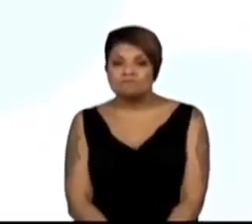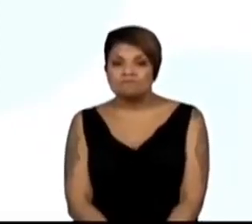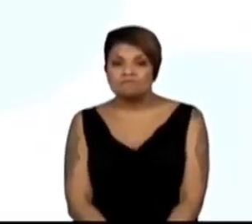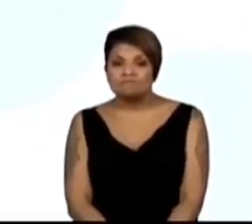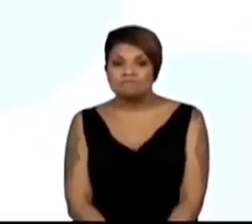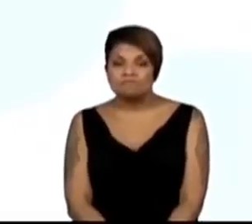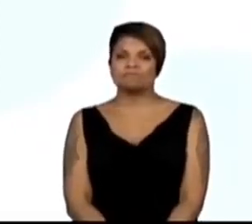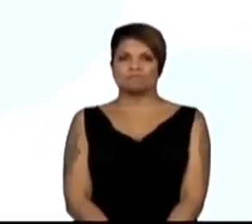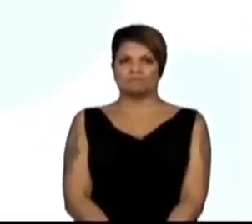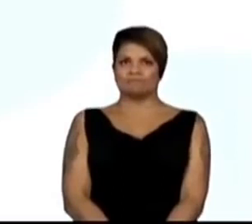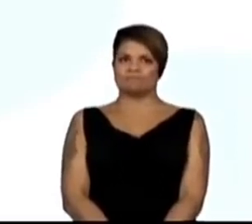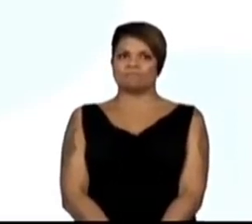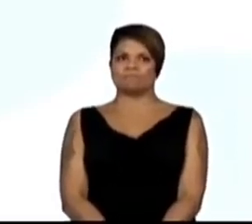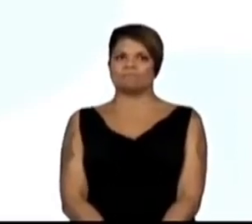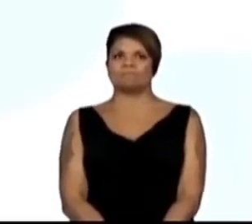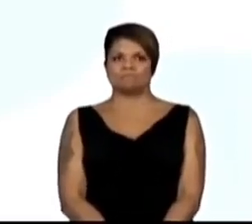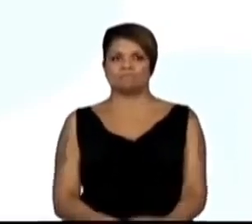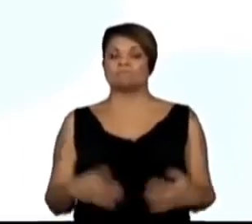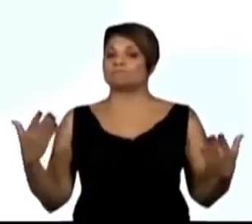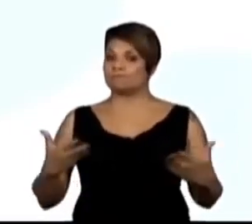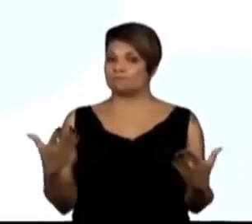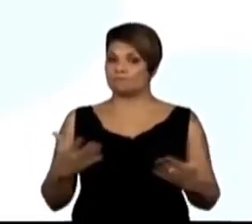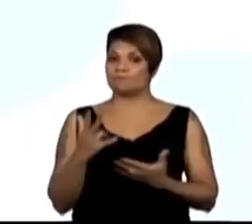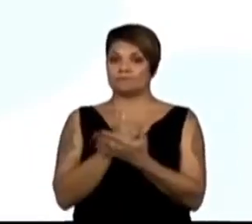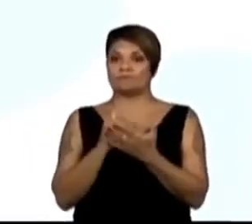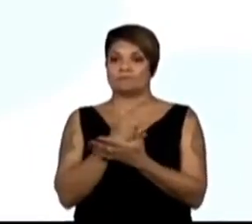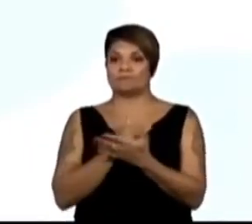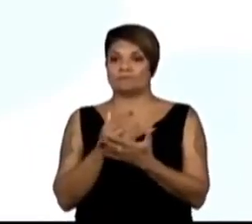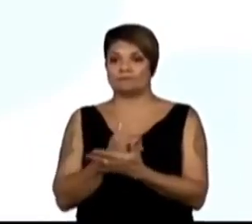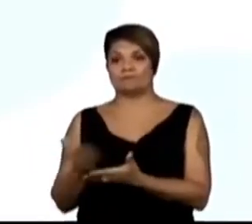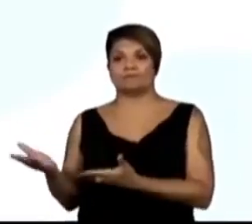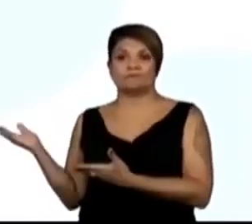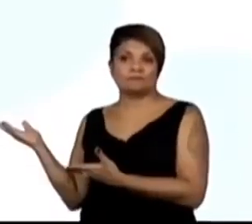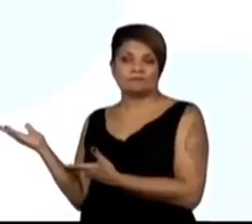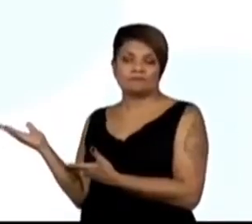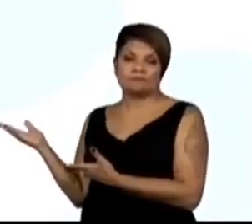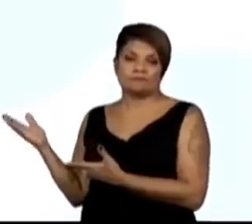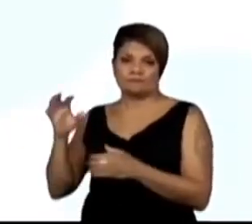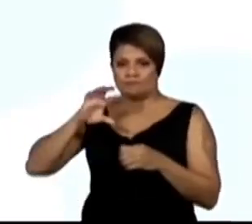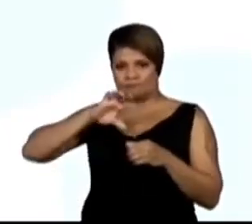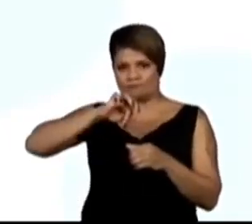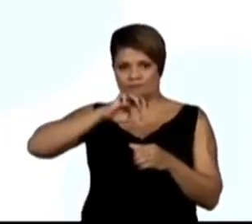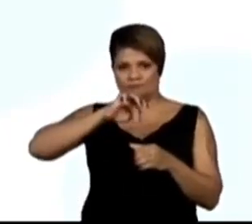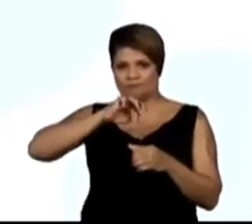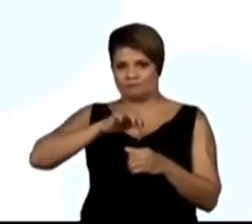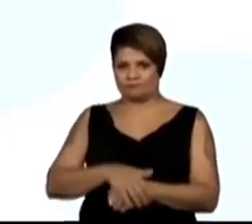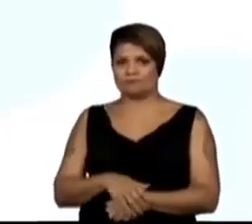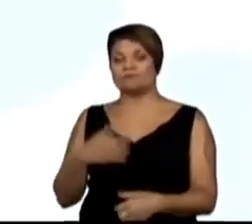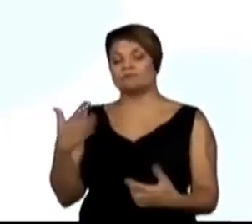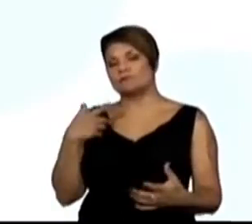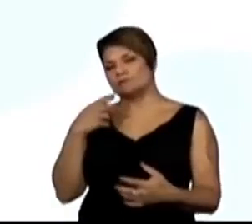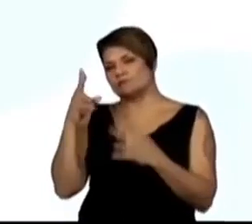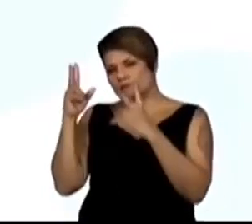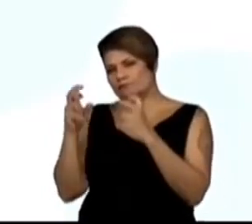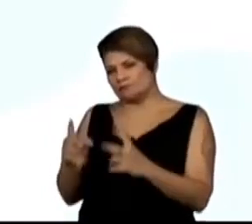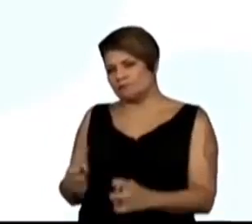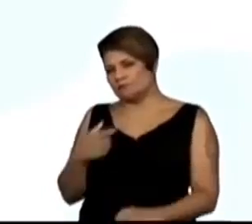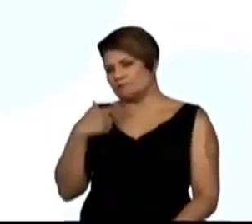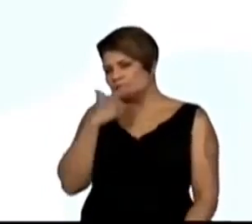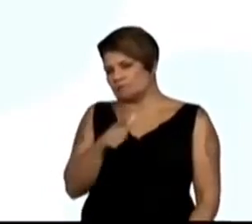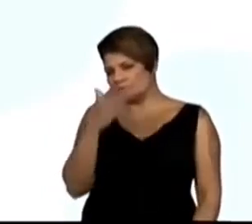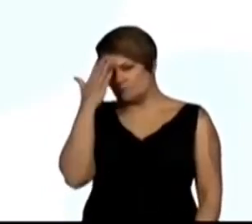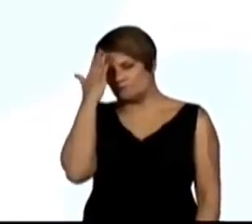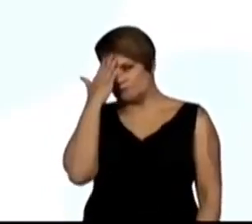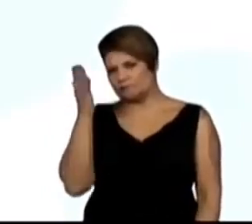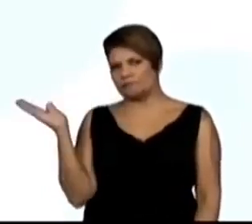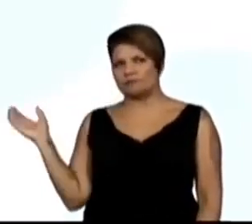Agora, nós vamos ter aqui um recurso, ó. Já trouxe para vocês as tampinhas, né? Quando eu olho assim, eu já consigo saber de